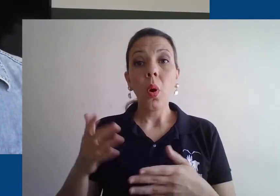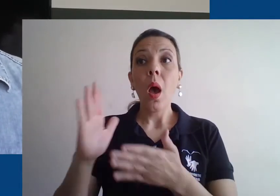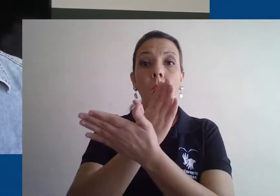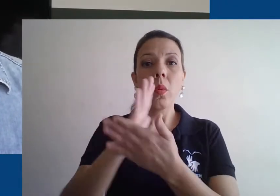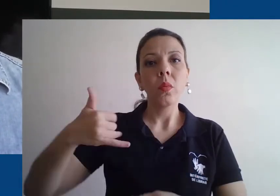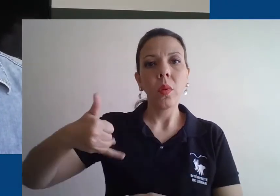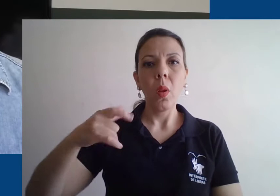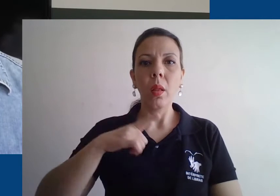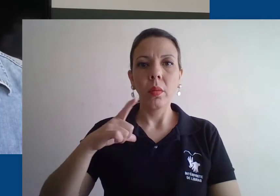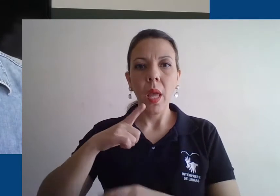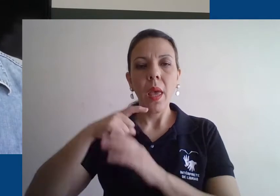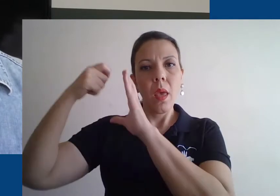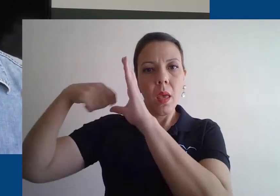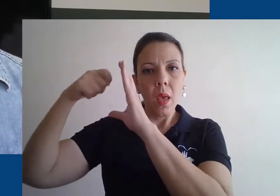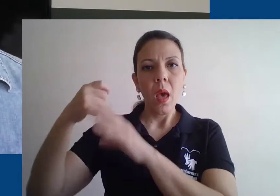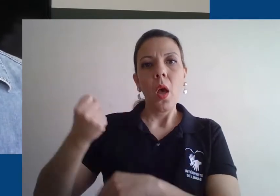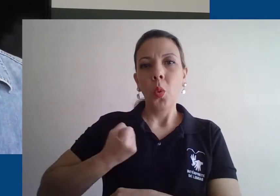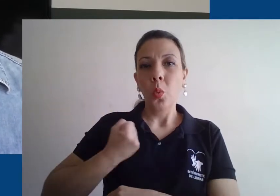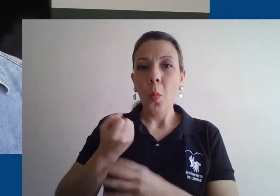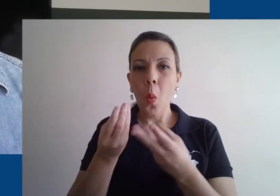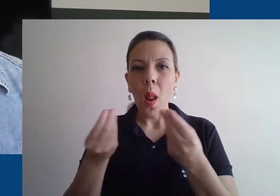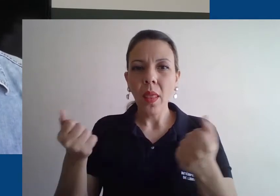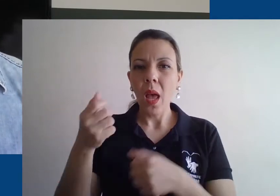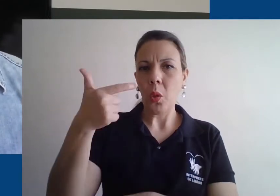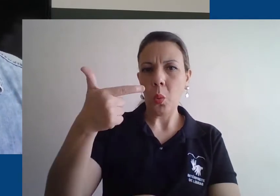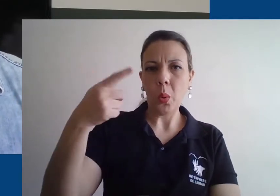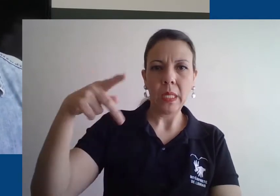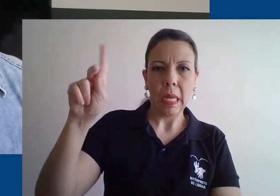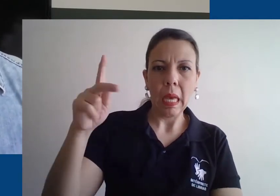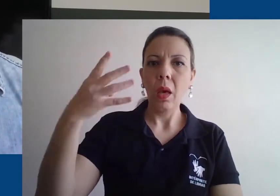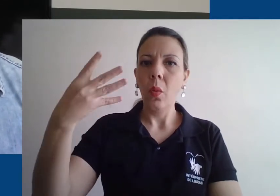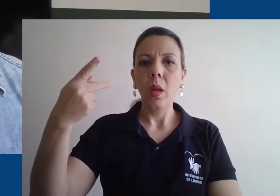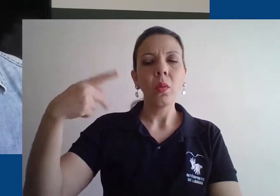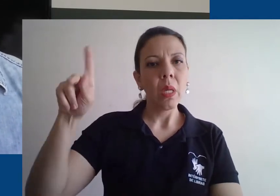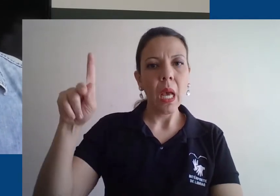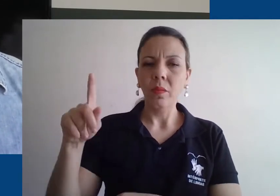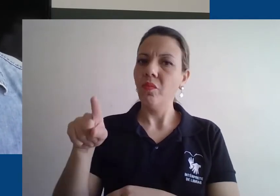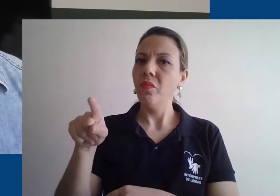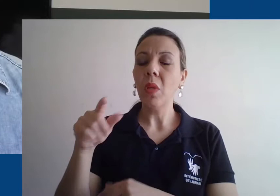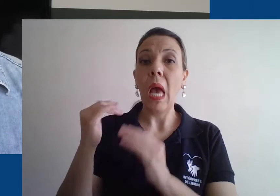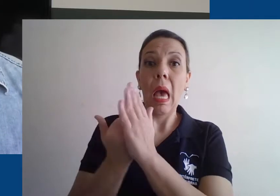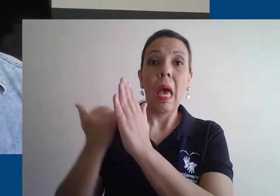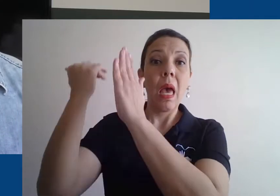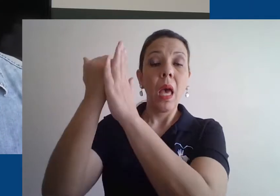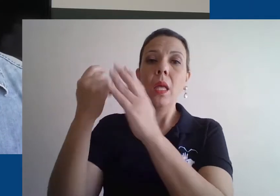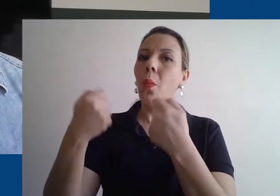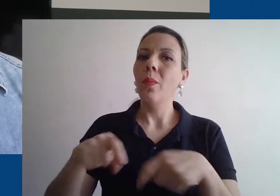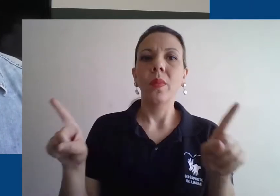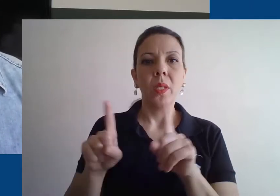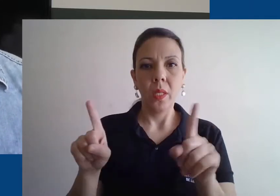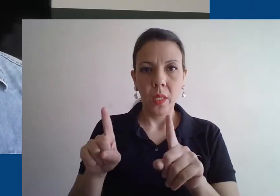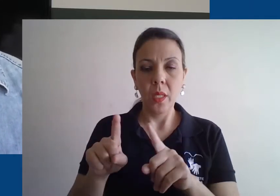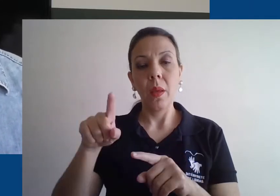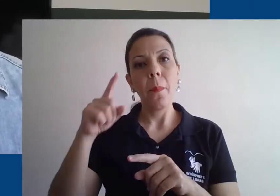são configurações às vezes muito maiores do que a gente realmente precisa. Então não precisa se preocupar em gravar